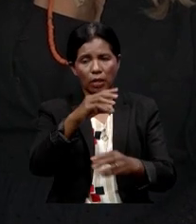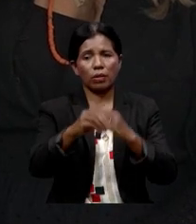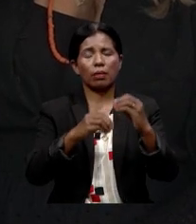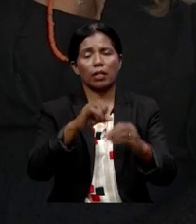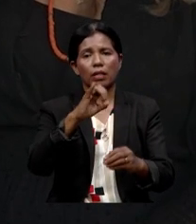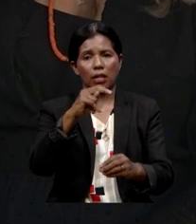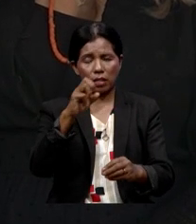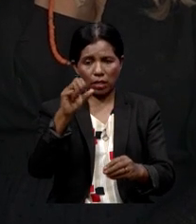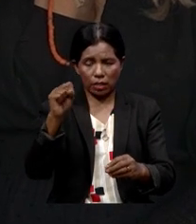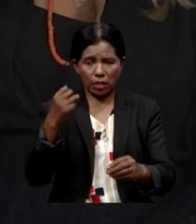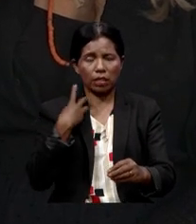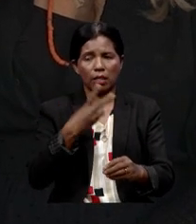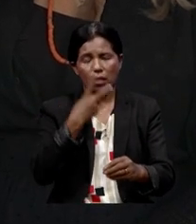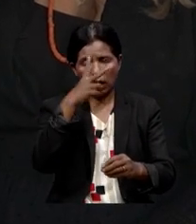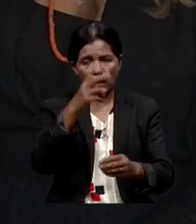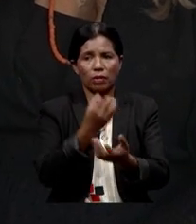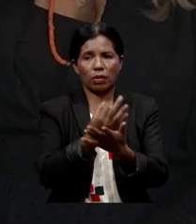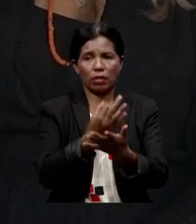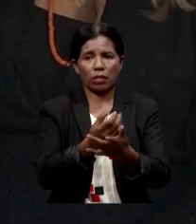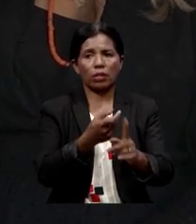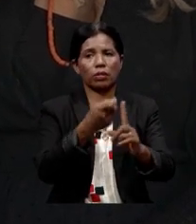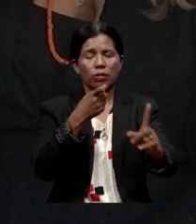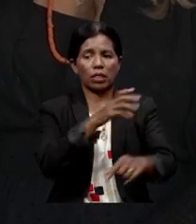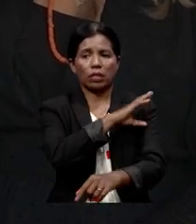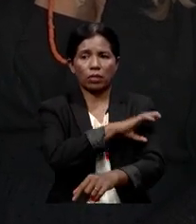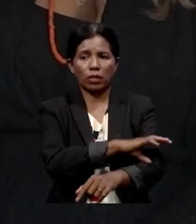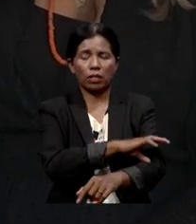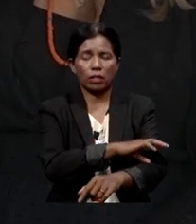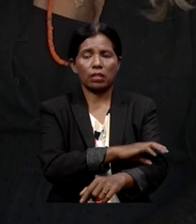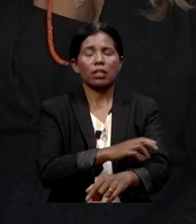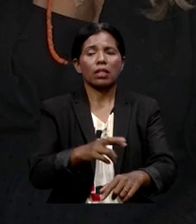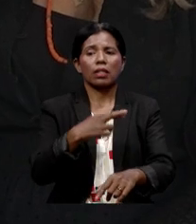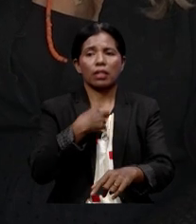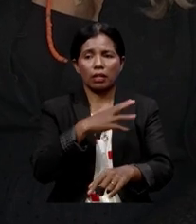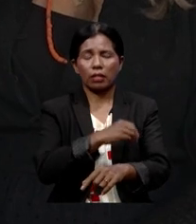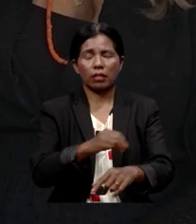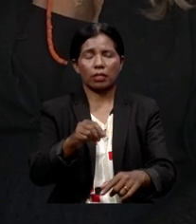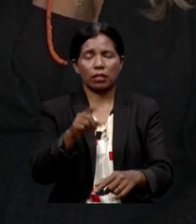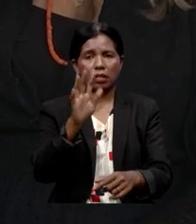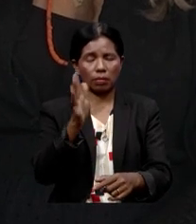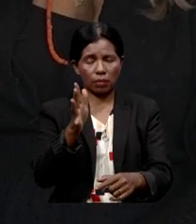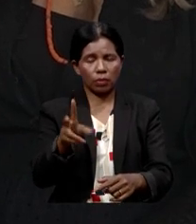itare usi receitas próprias ne bebak mai usi segurança social ni rasik ne